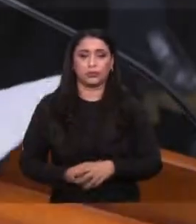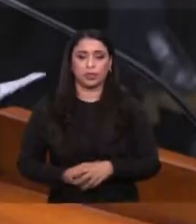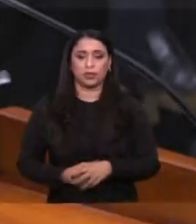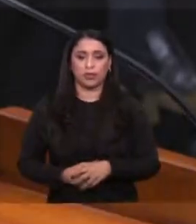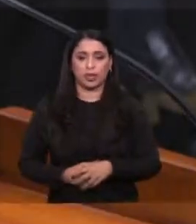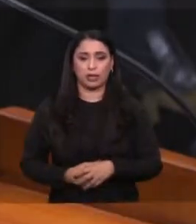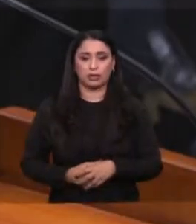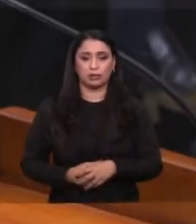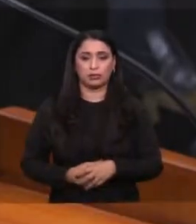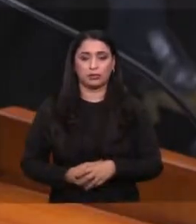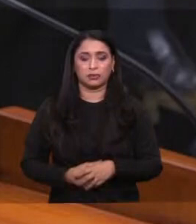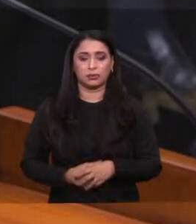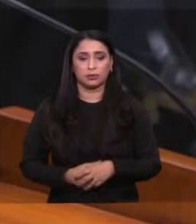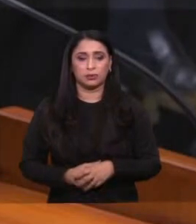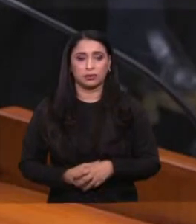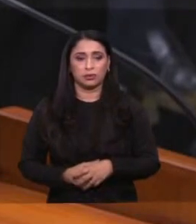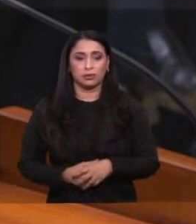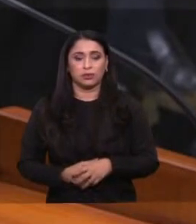Com relação